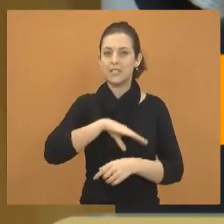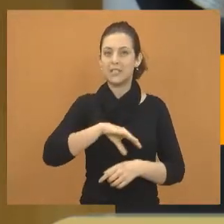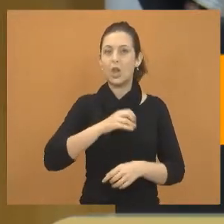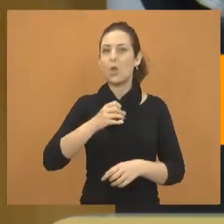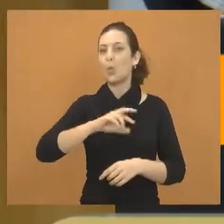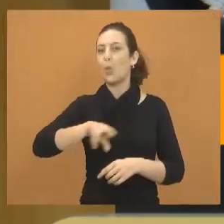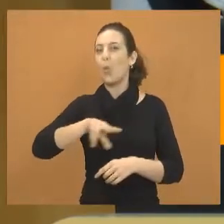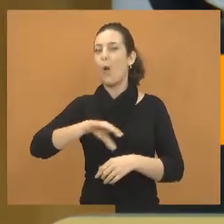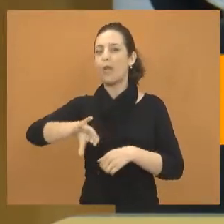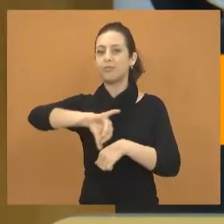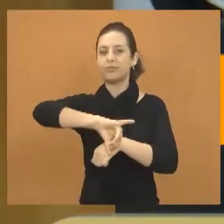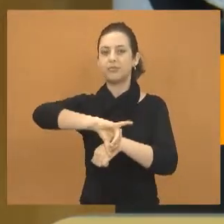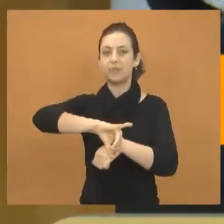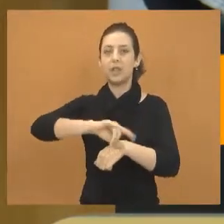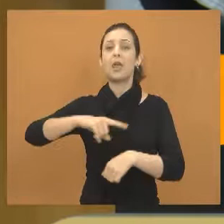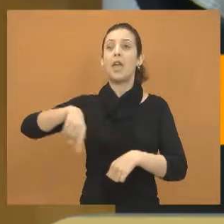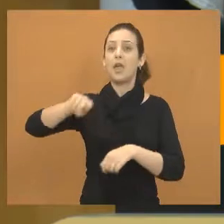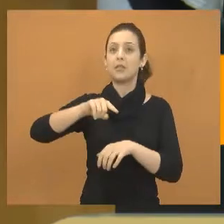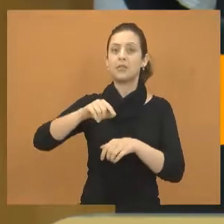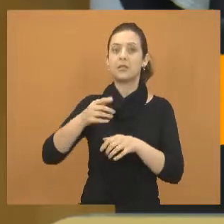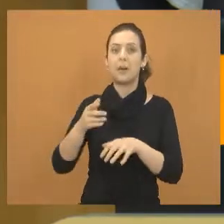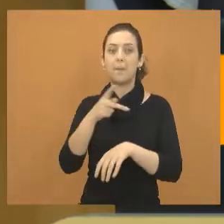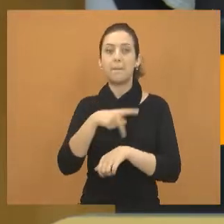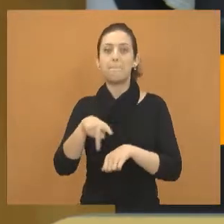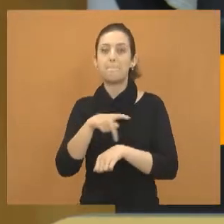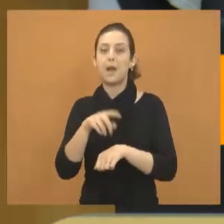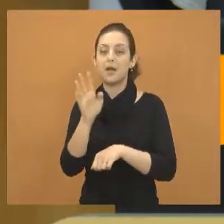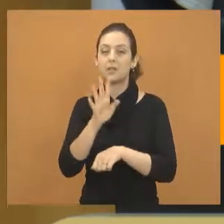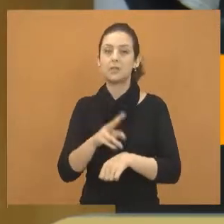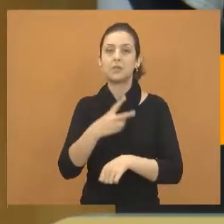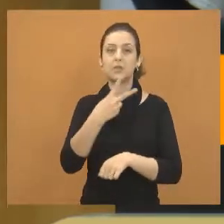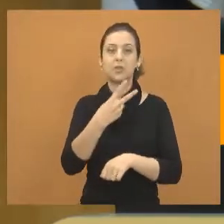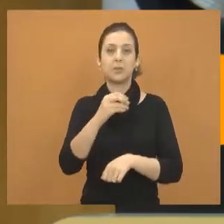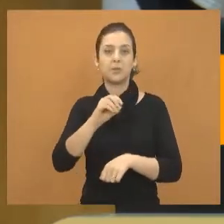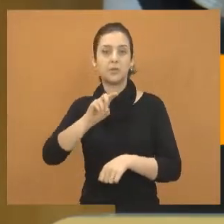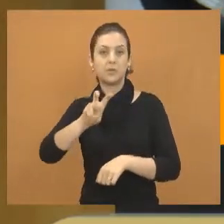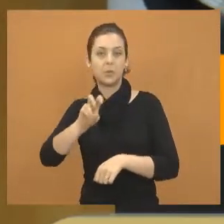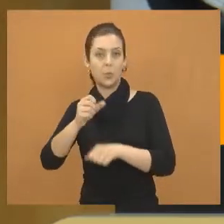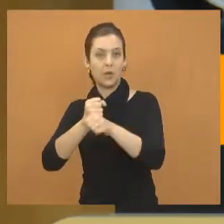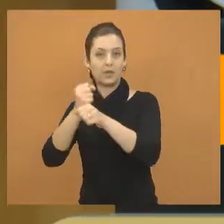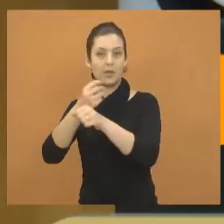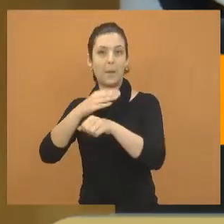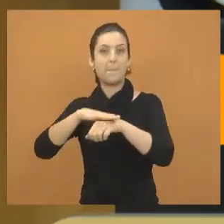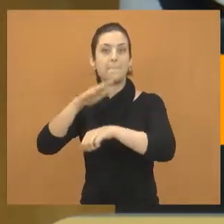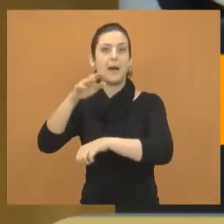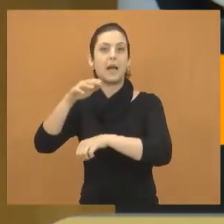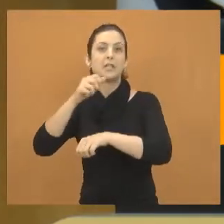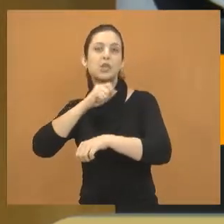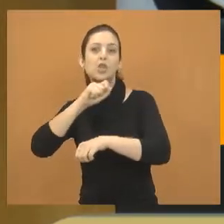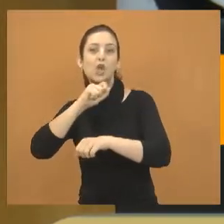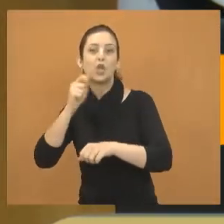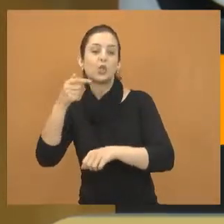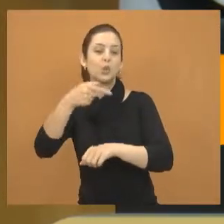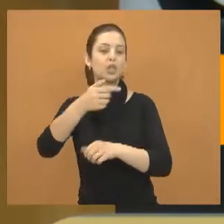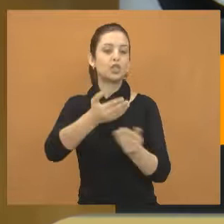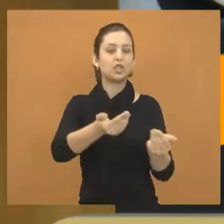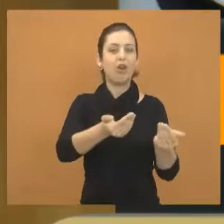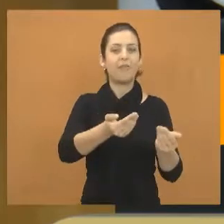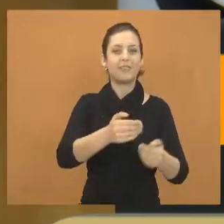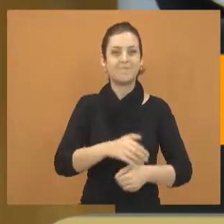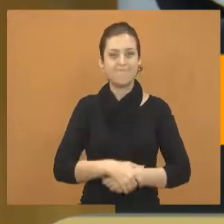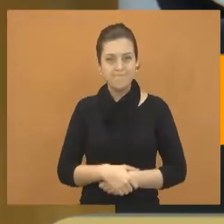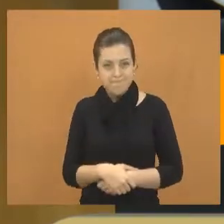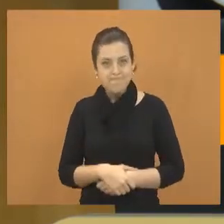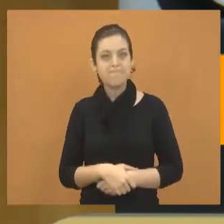ilha, ele está inserido no nosso país. Em 2050, vereador Derbal, vão ser mais idosos do que jovens no nosso